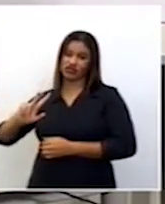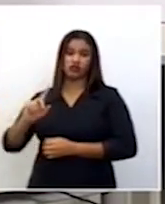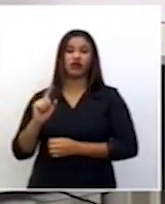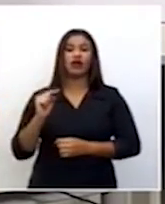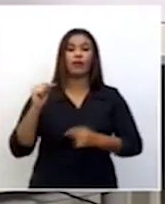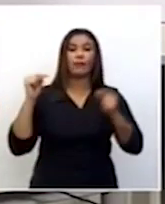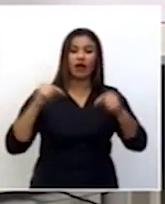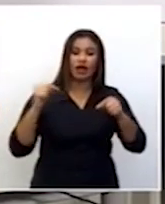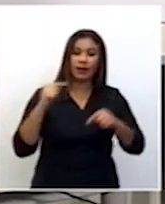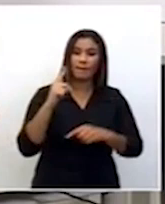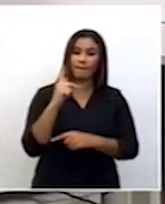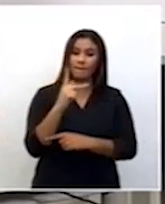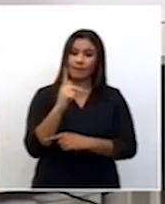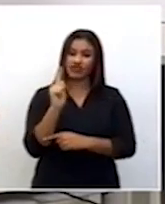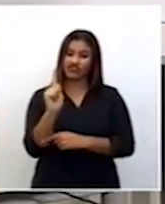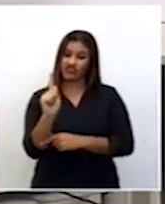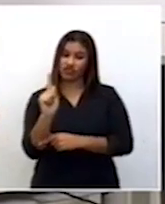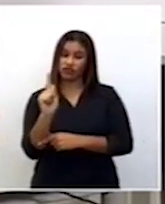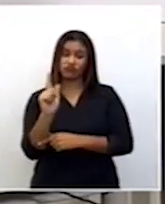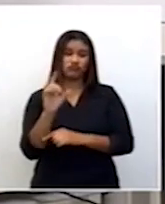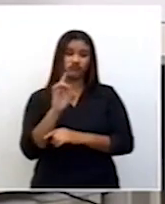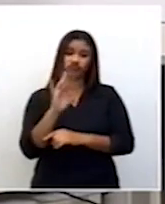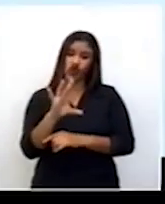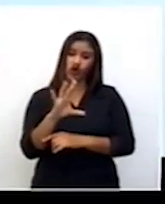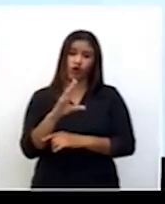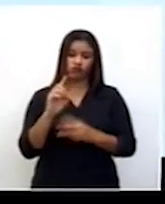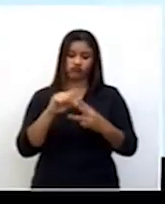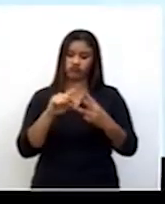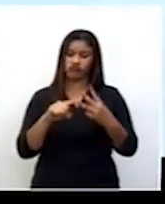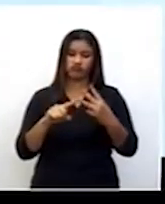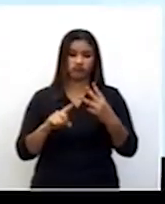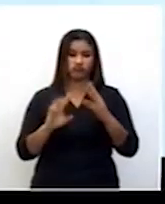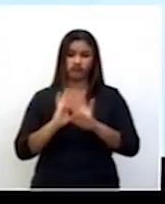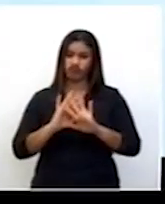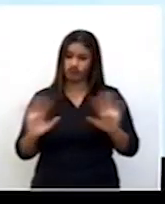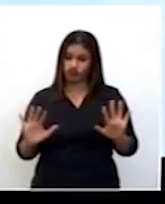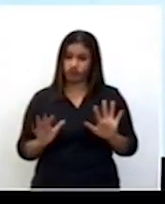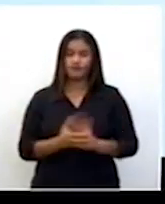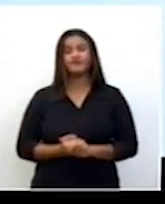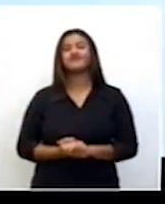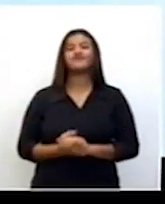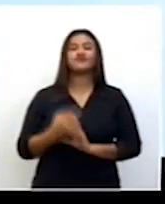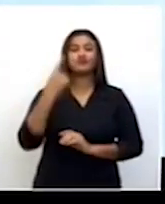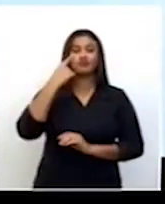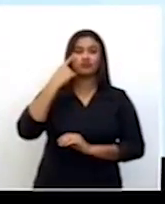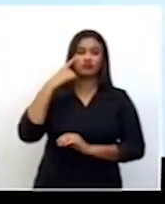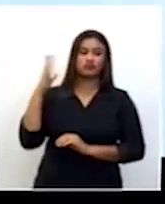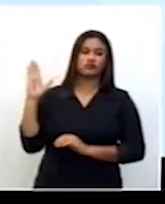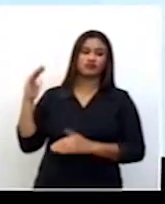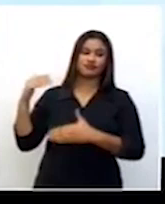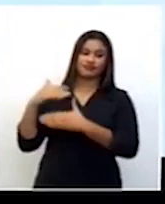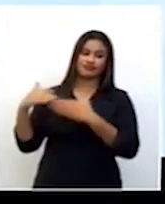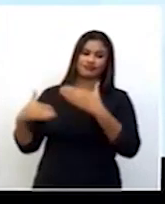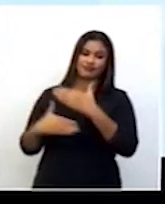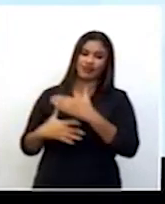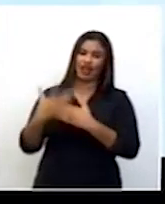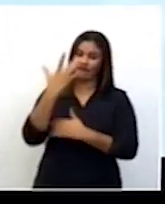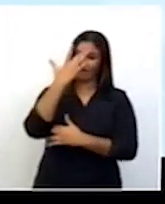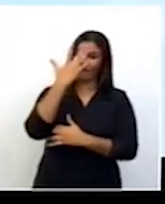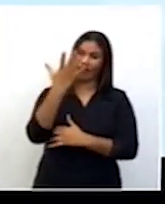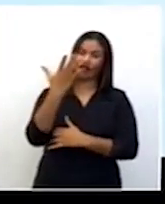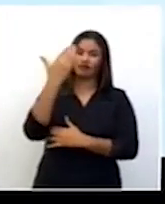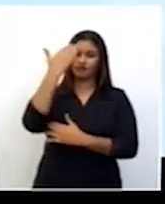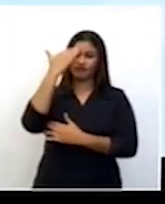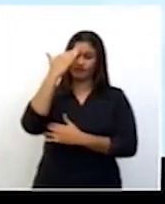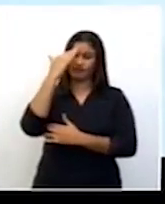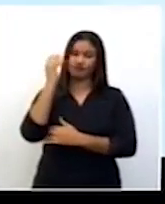elementos. Na tela de vocês vai aparecer uma resolução mais, digamos assim, feita, né? Mais fácil para vocês,